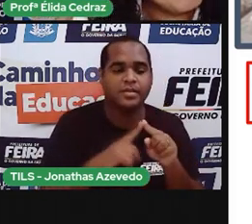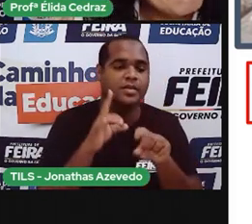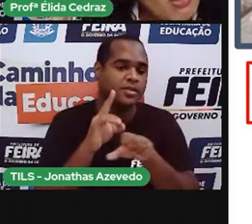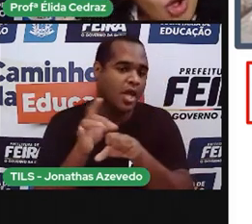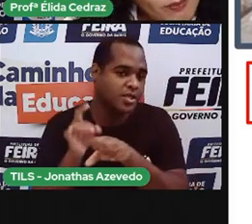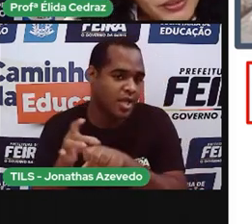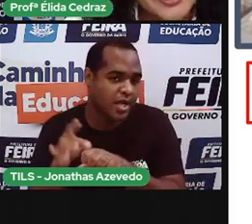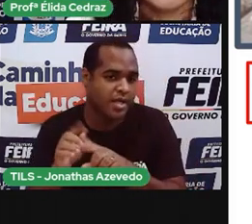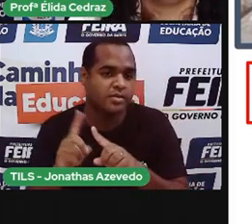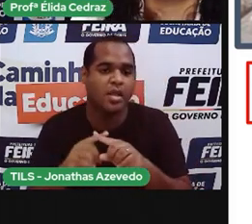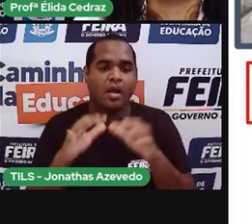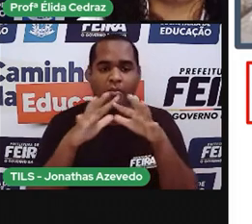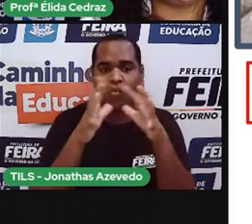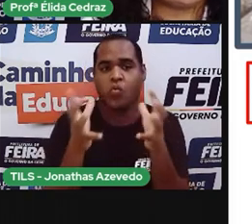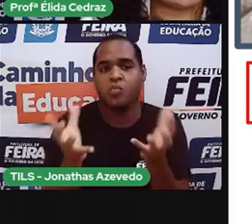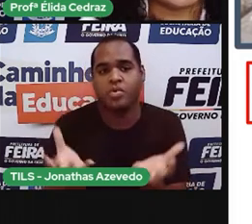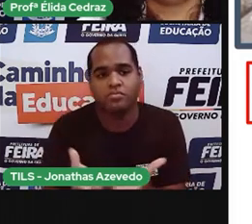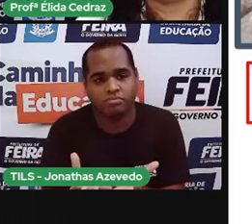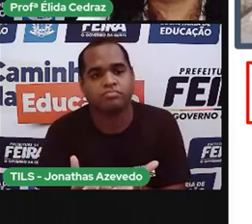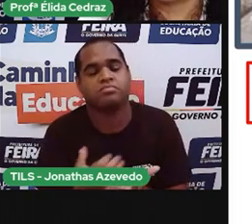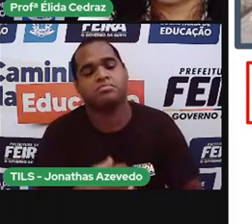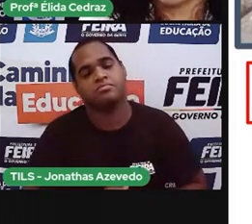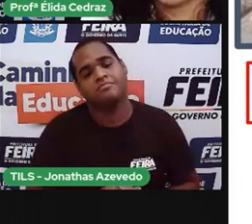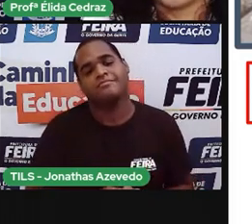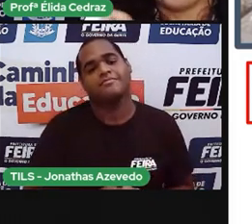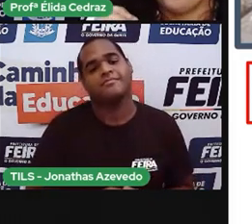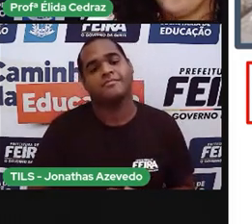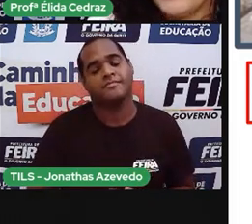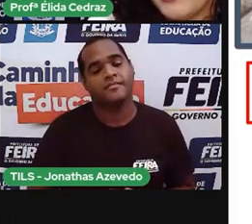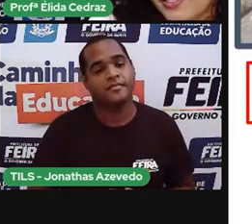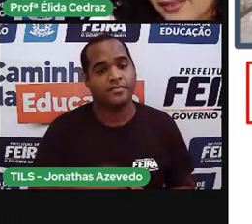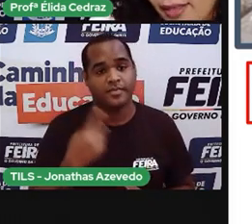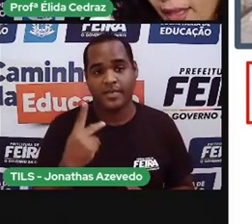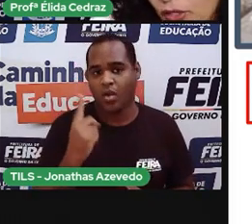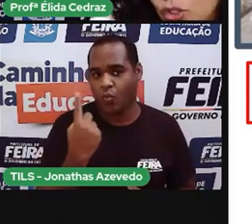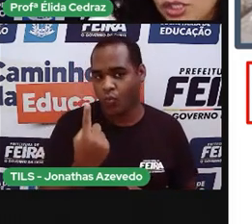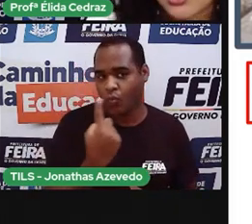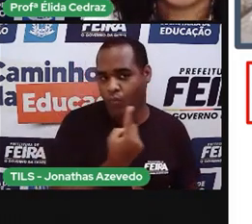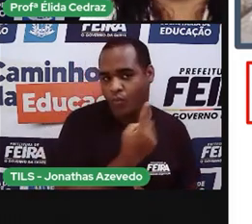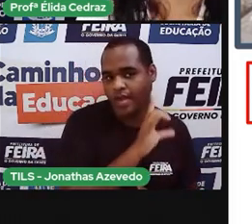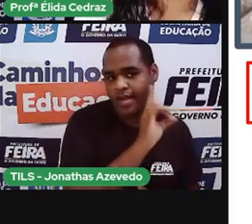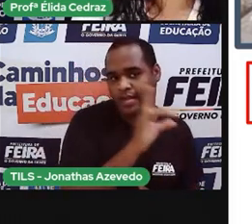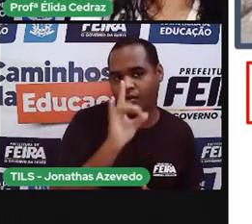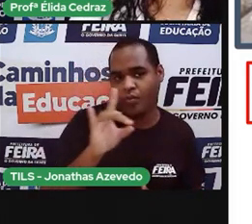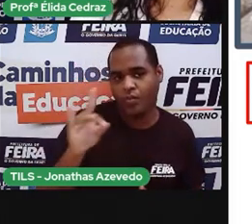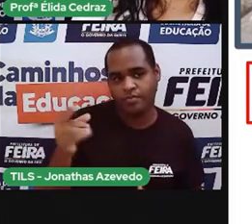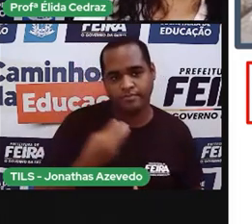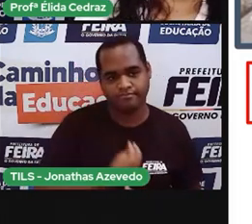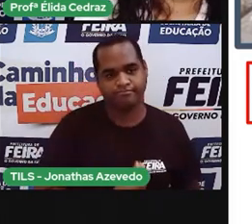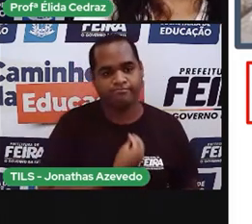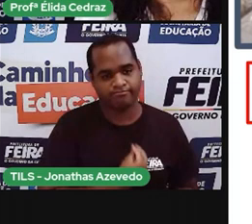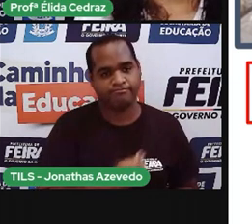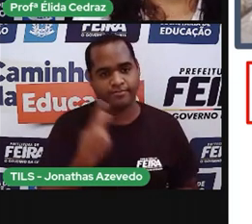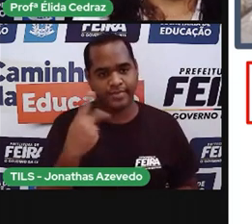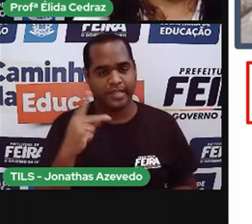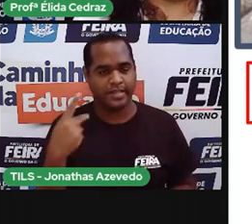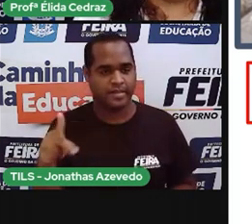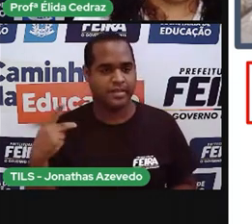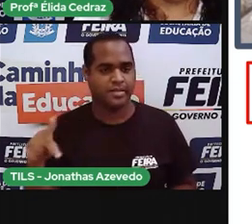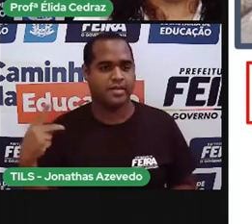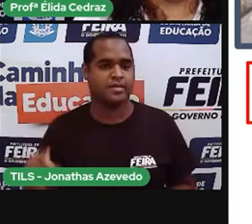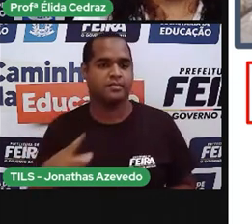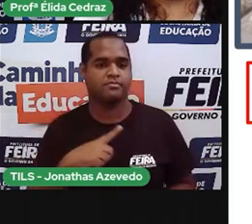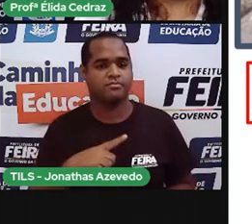a abóbora vai inteira. Ou seja, vai a unidade daquela fruta ou